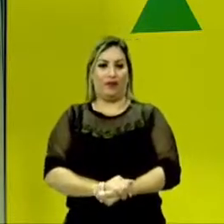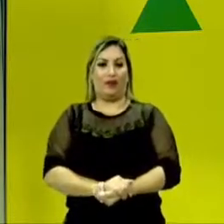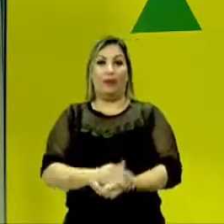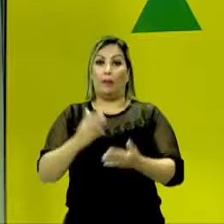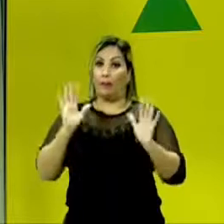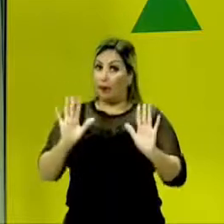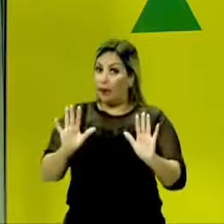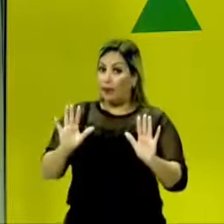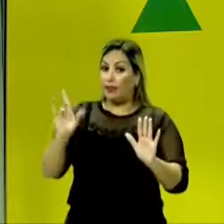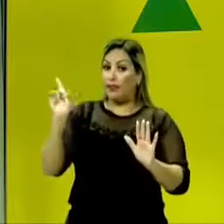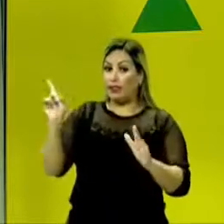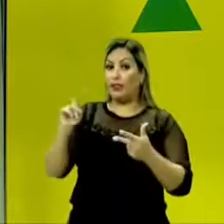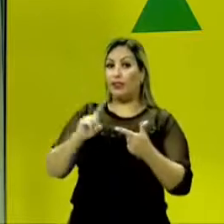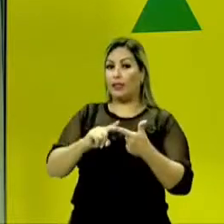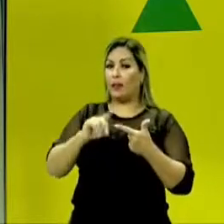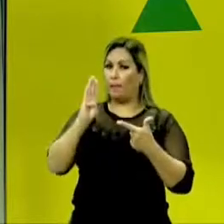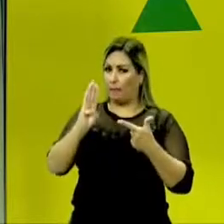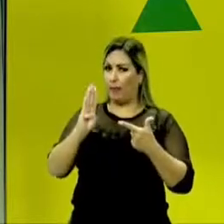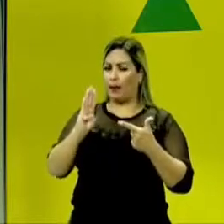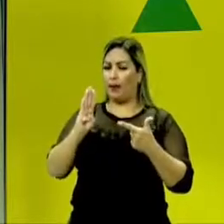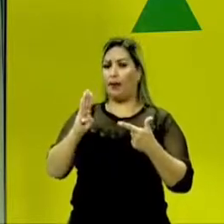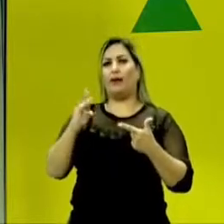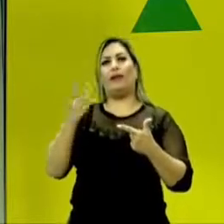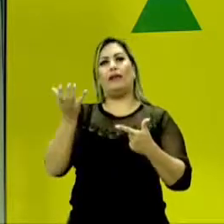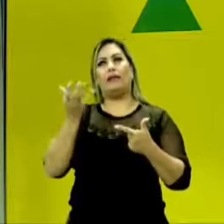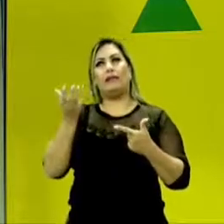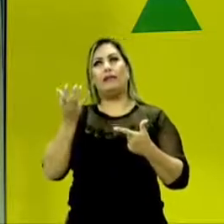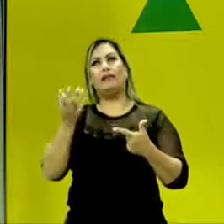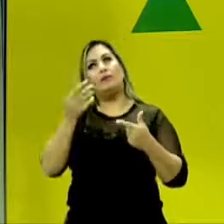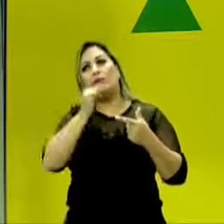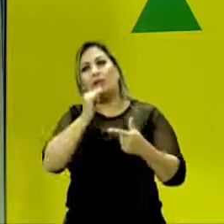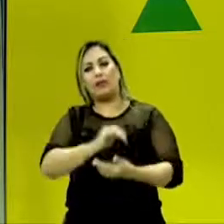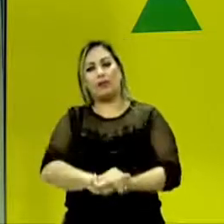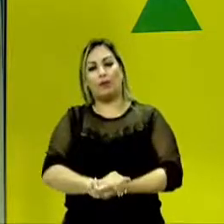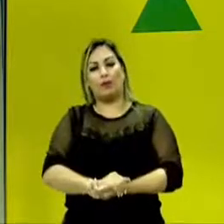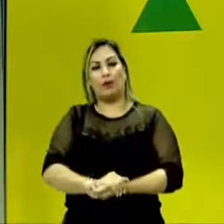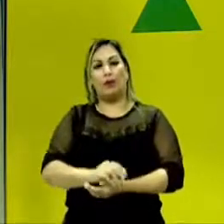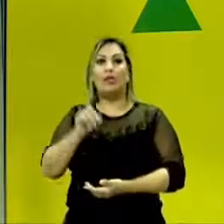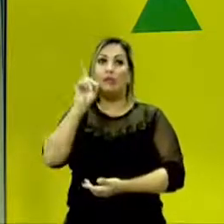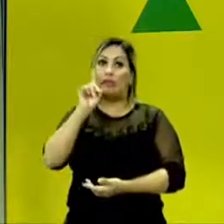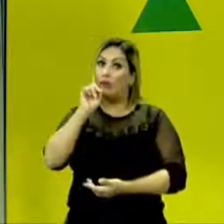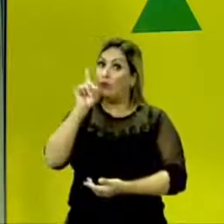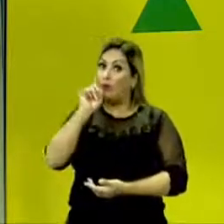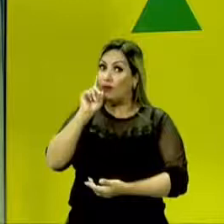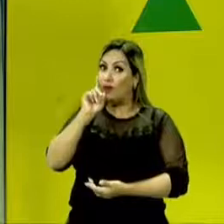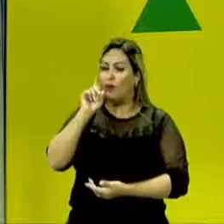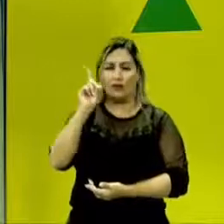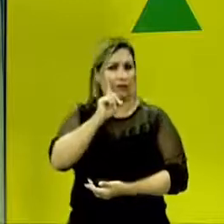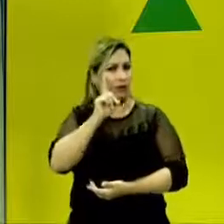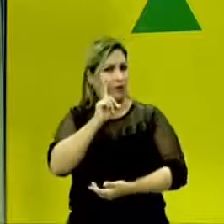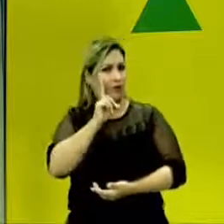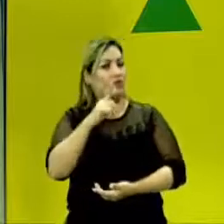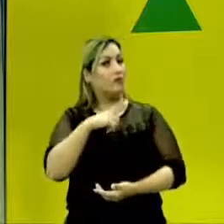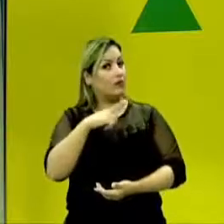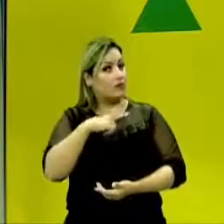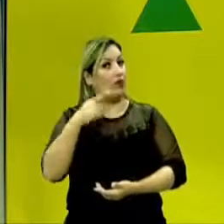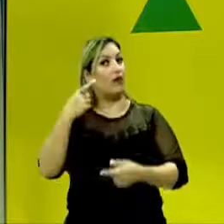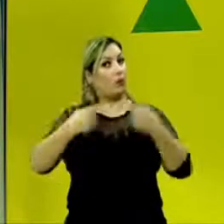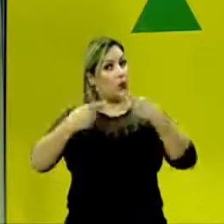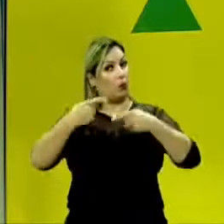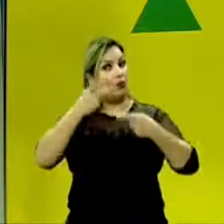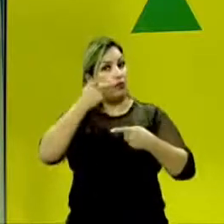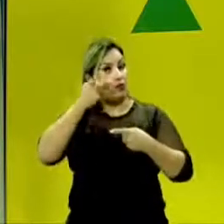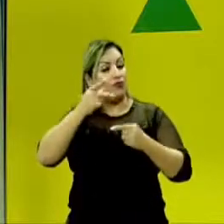caso aqui, a política desses países, a gente está citando ali, por exemplo, Estados Unidos. Estados Unidos ele tem uma